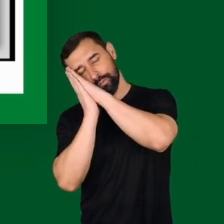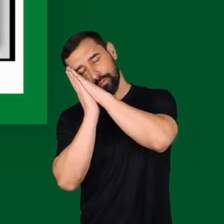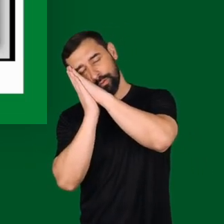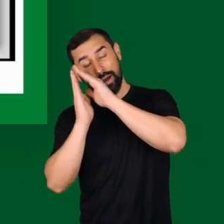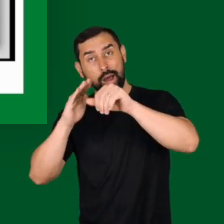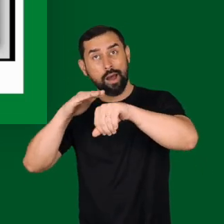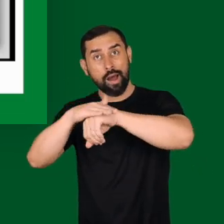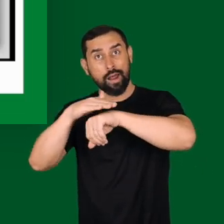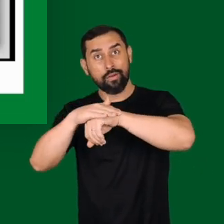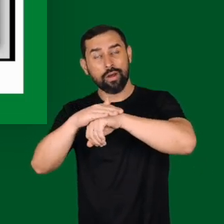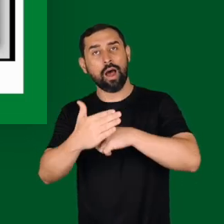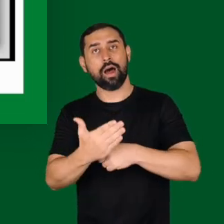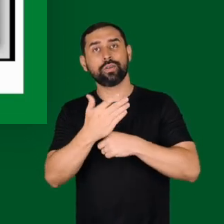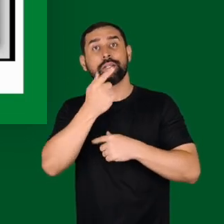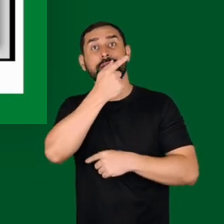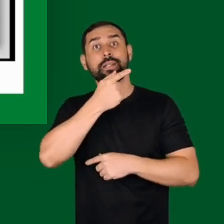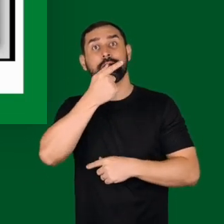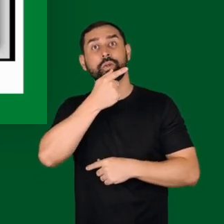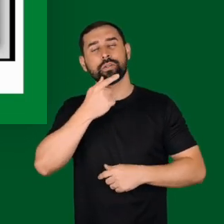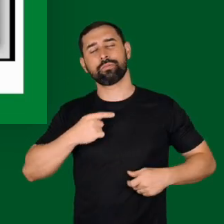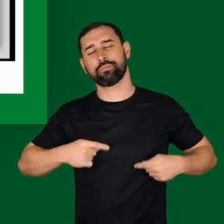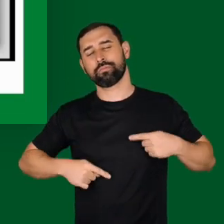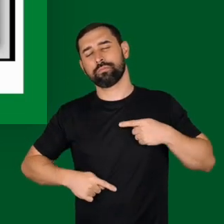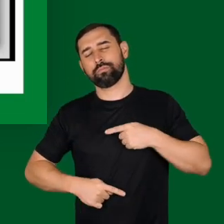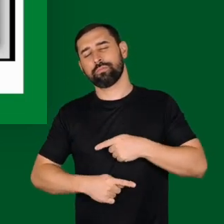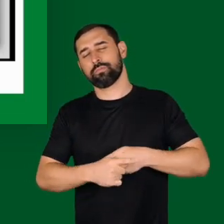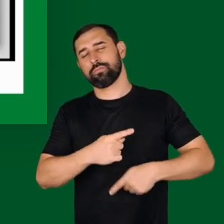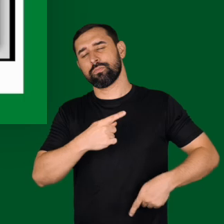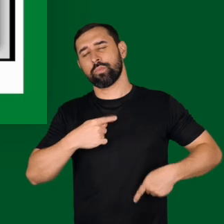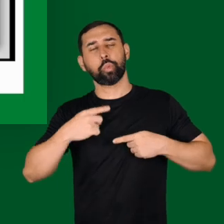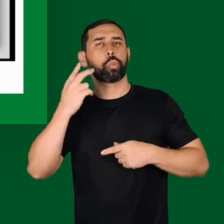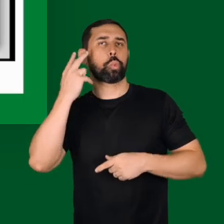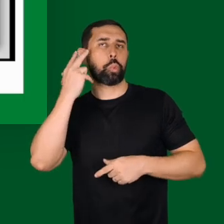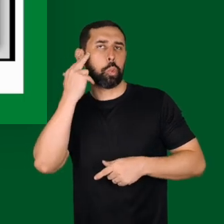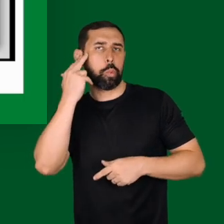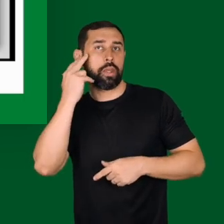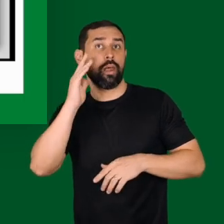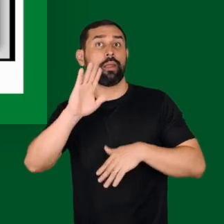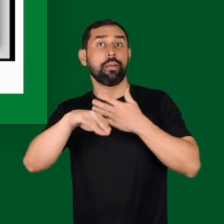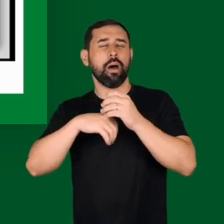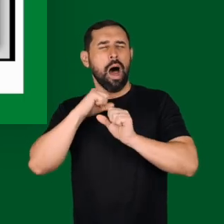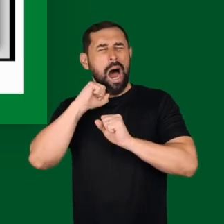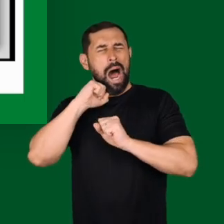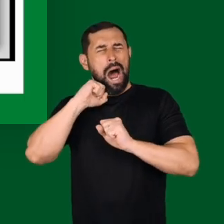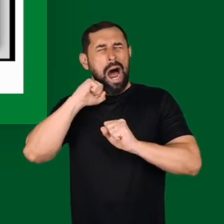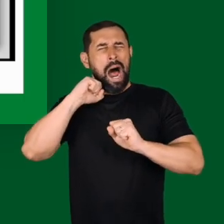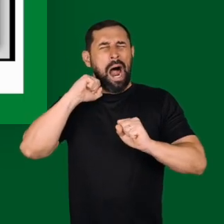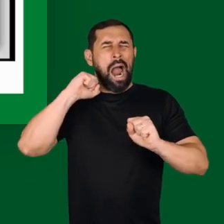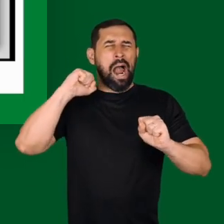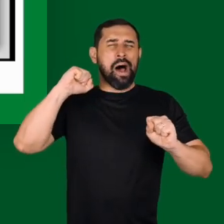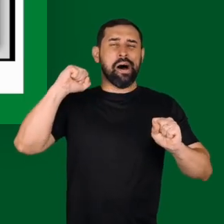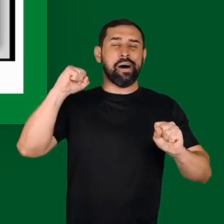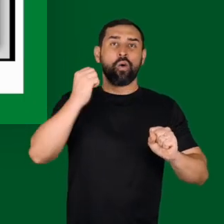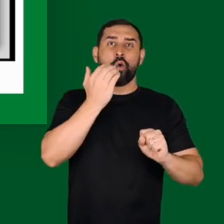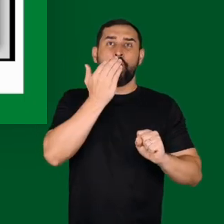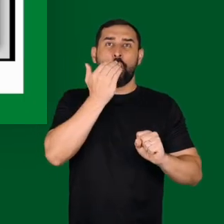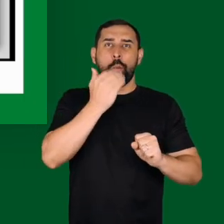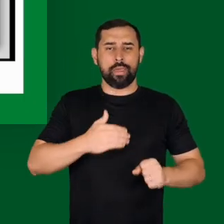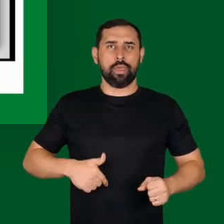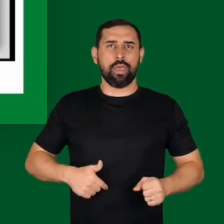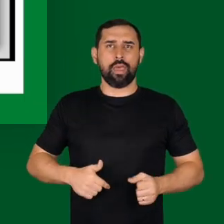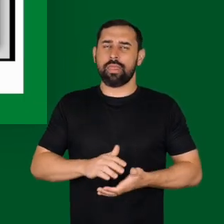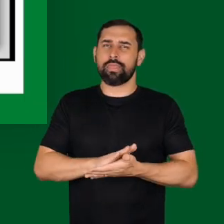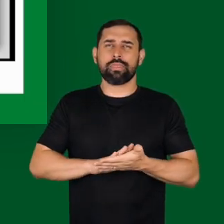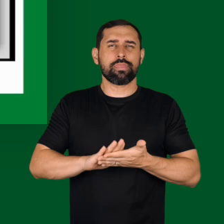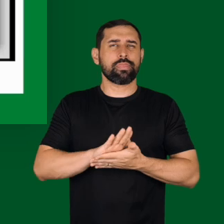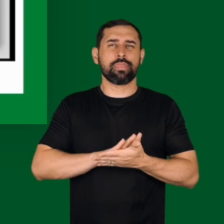noite, ela é responsável por manter bem a minha glicose e acordar, por exemplo, de manhã em jejum com a glicemia